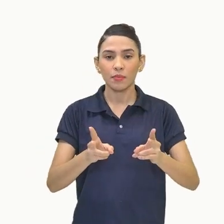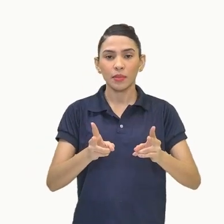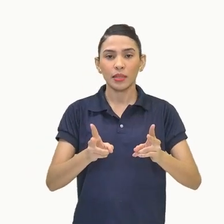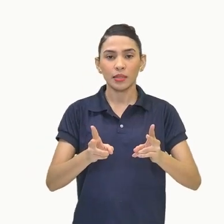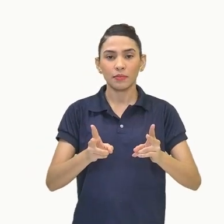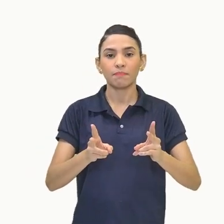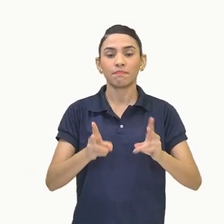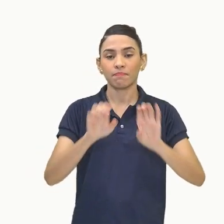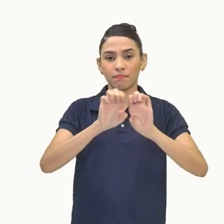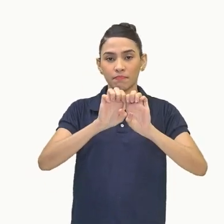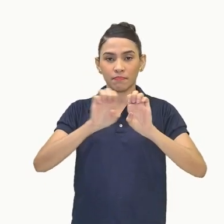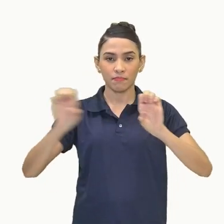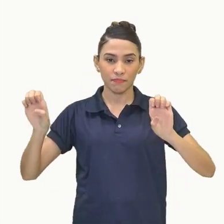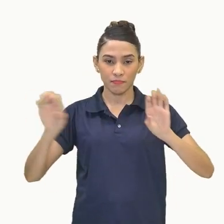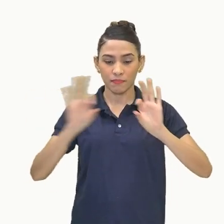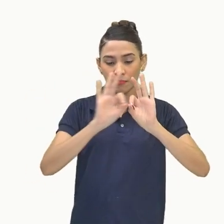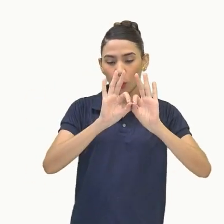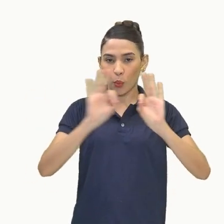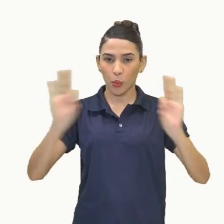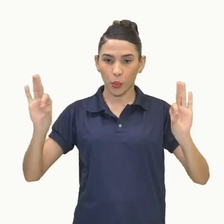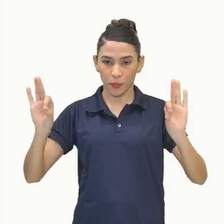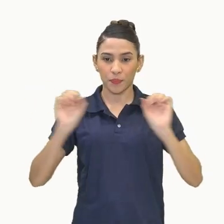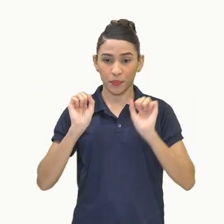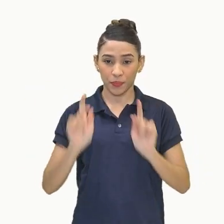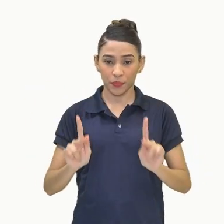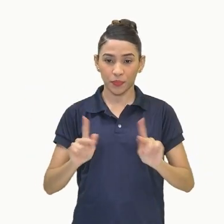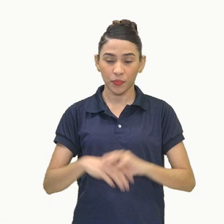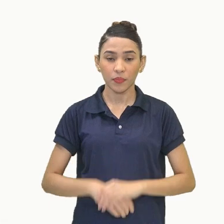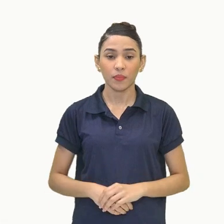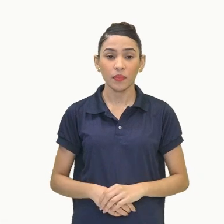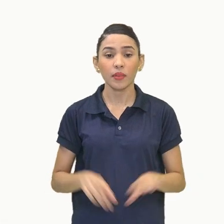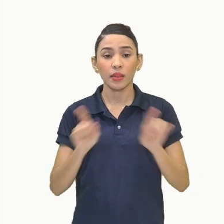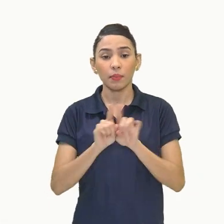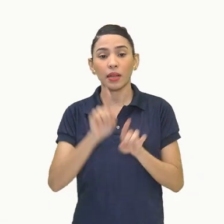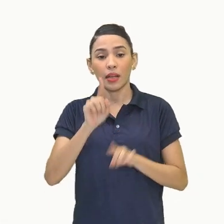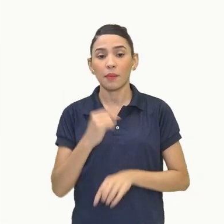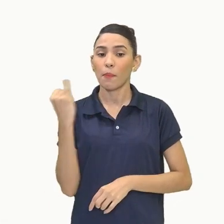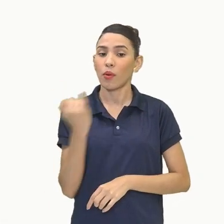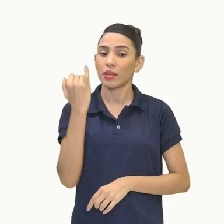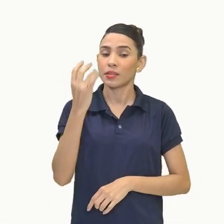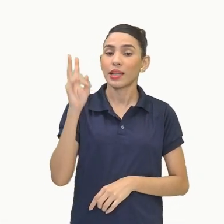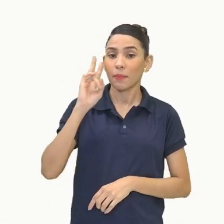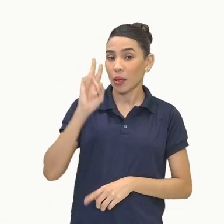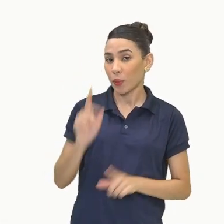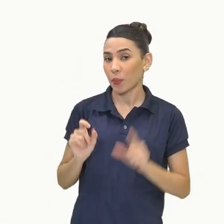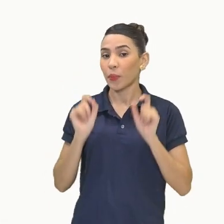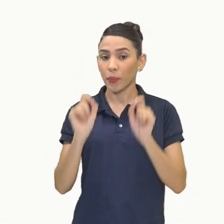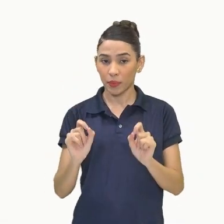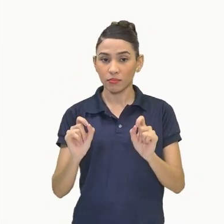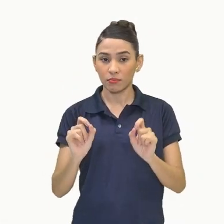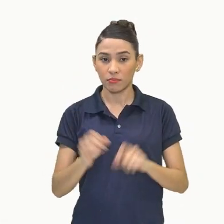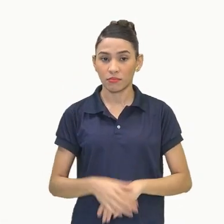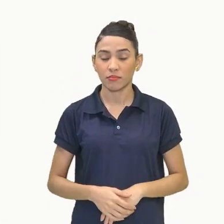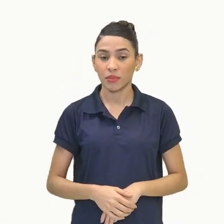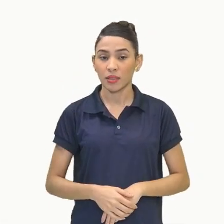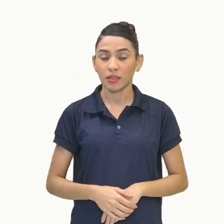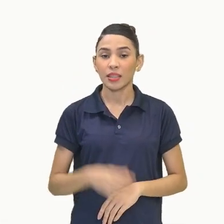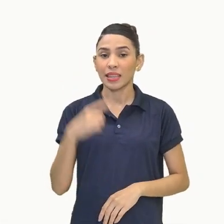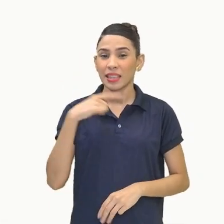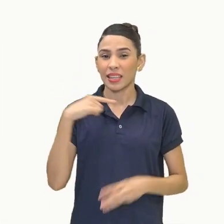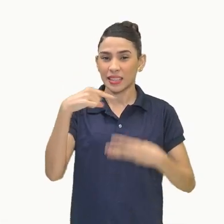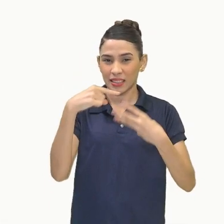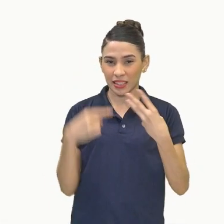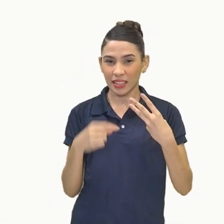sentido da reta, ok? Uma coisa que é importante lembrar, eu tenho 3